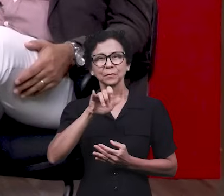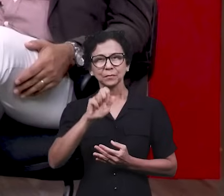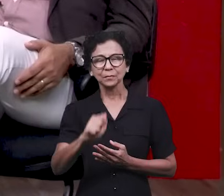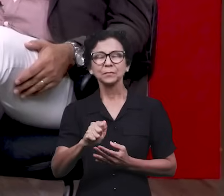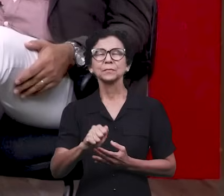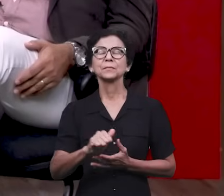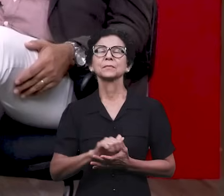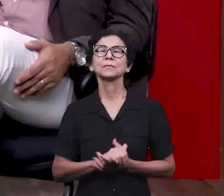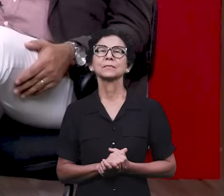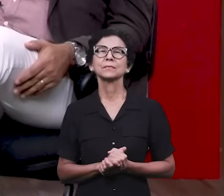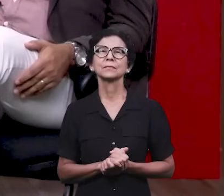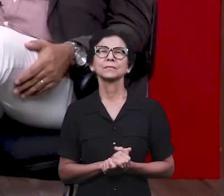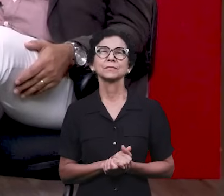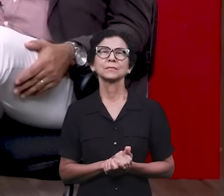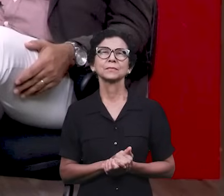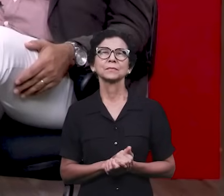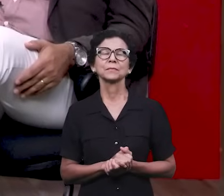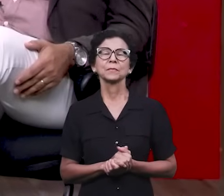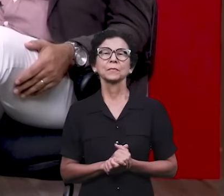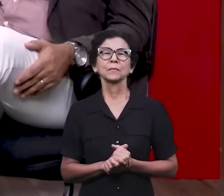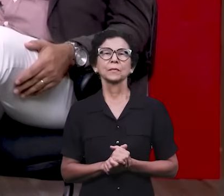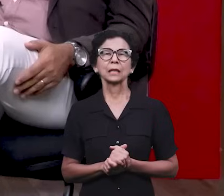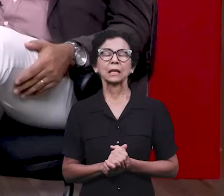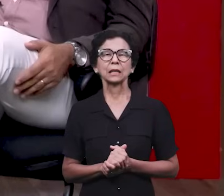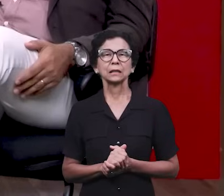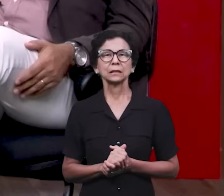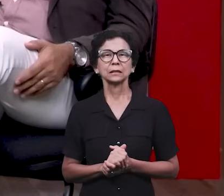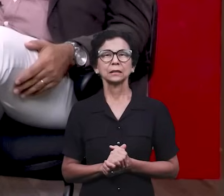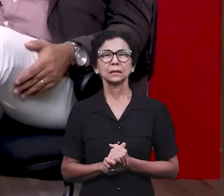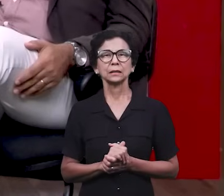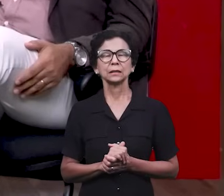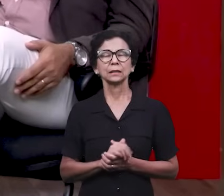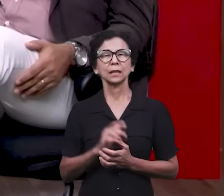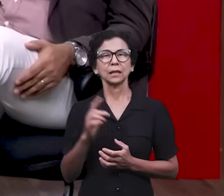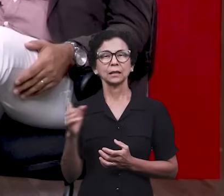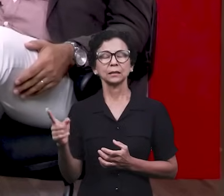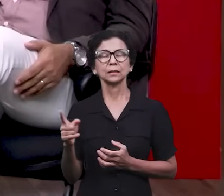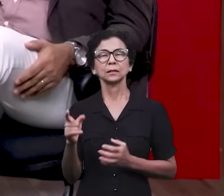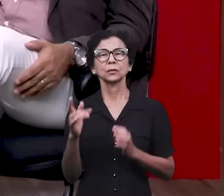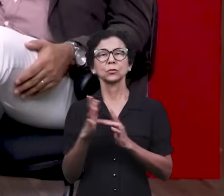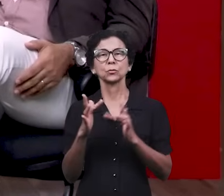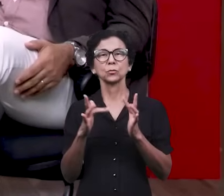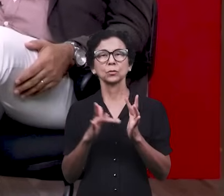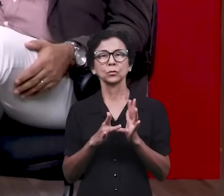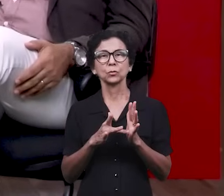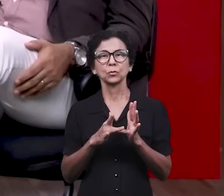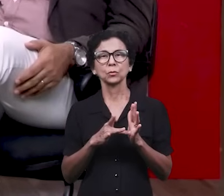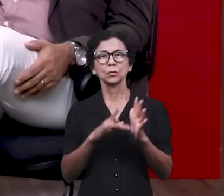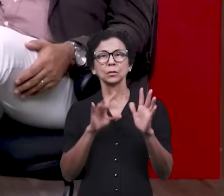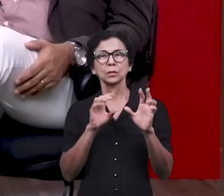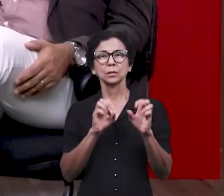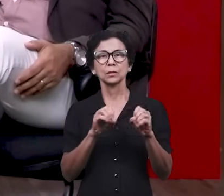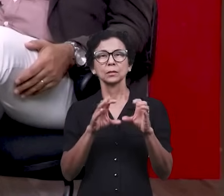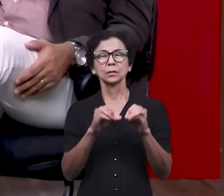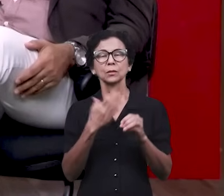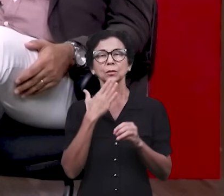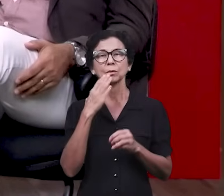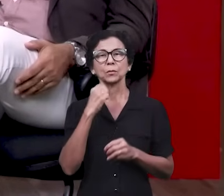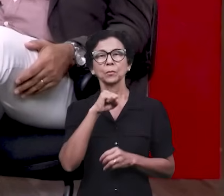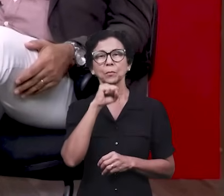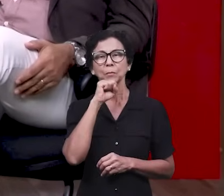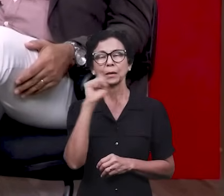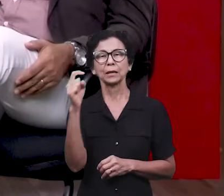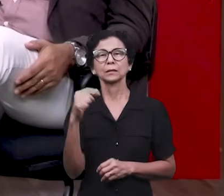Pai Nosso, daí tem lá uma homenagem, e aqui é uma homenagem, né, a um local tão importante onde